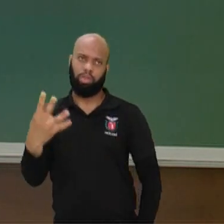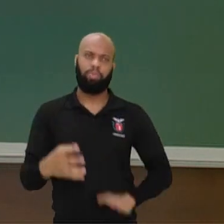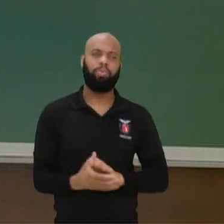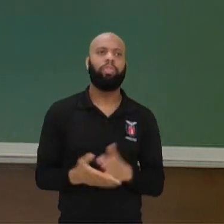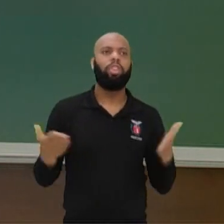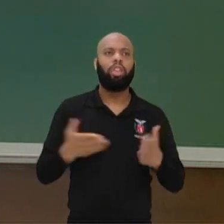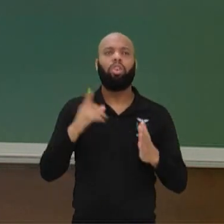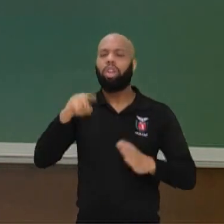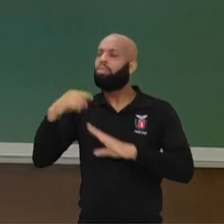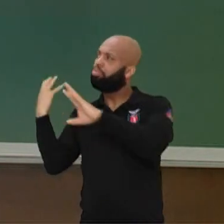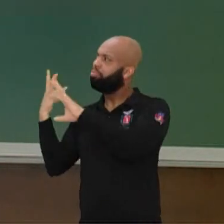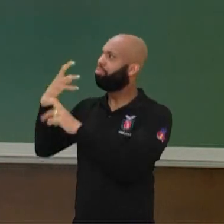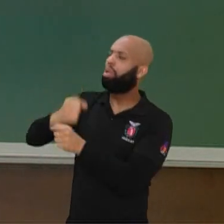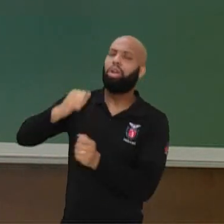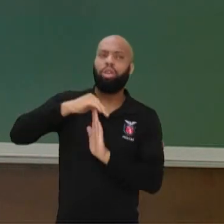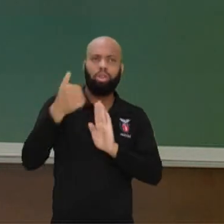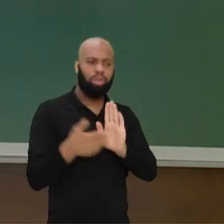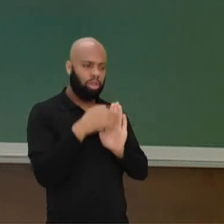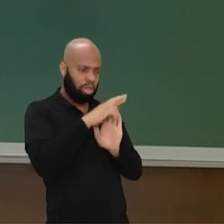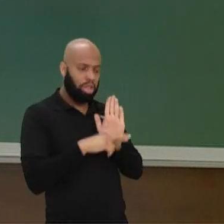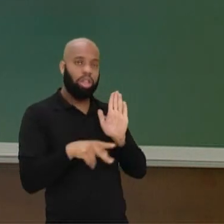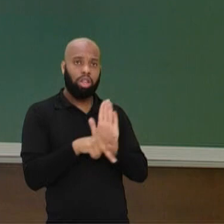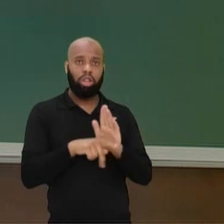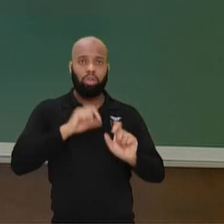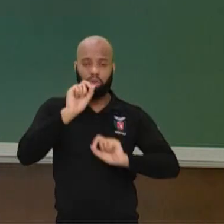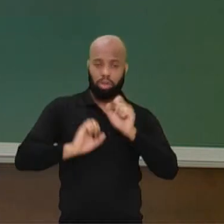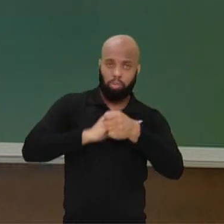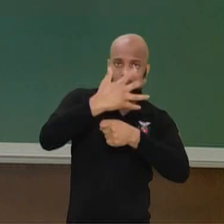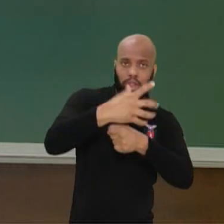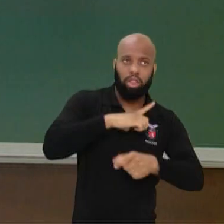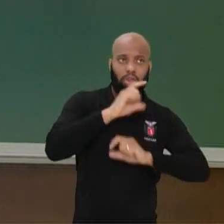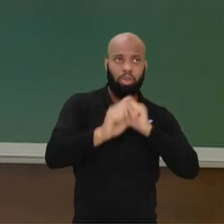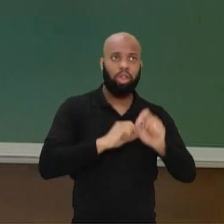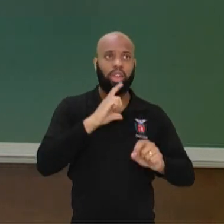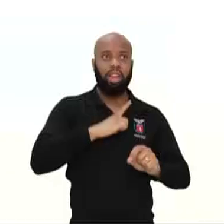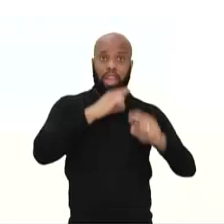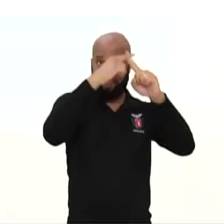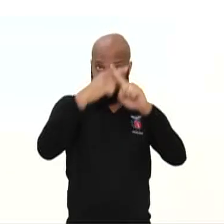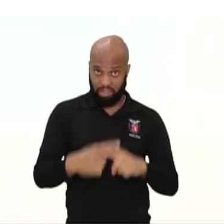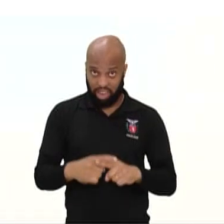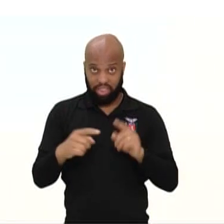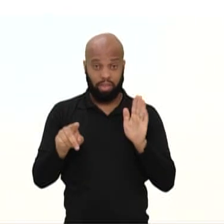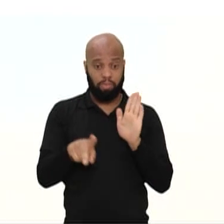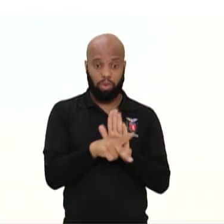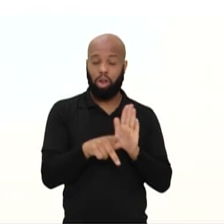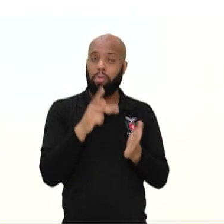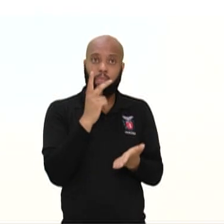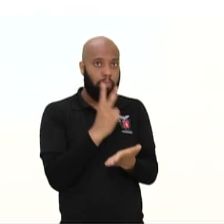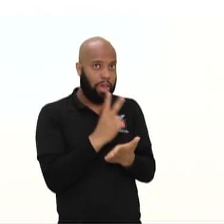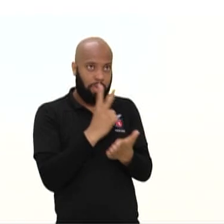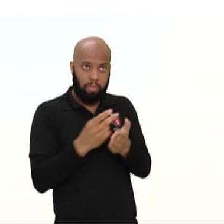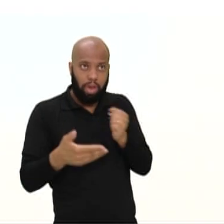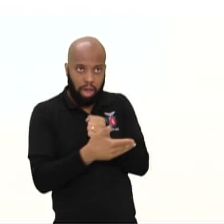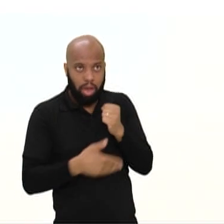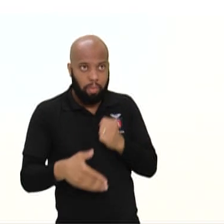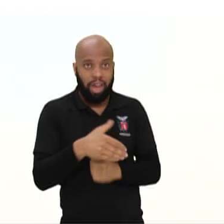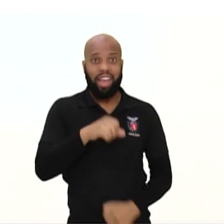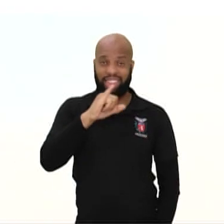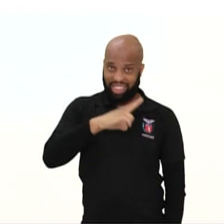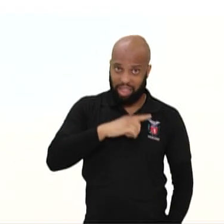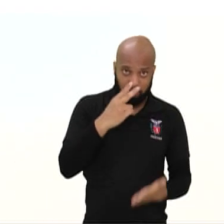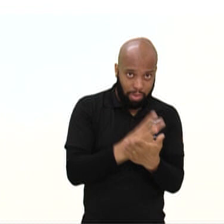as propriedades da potência, nós temos o produto de potências de mesma base, anota lá, repete a